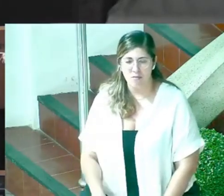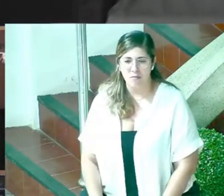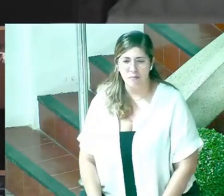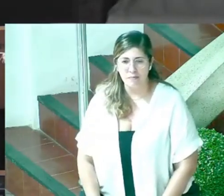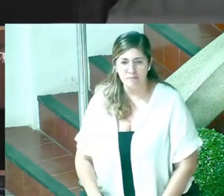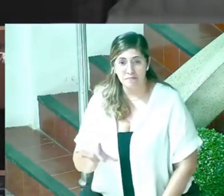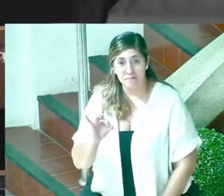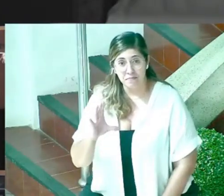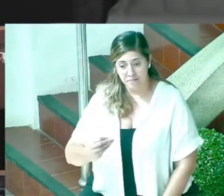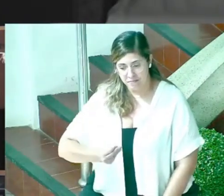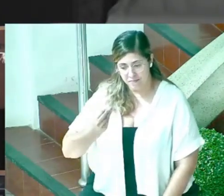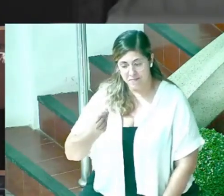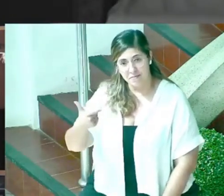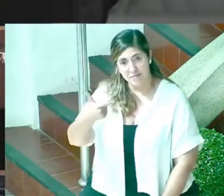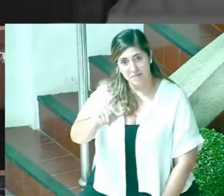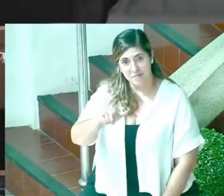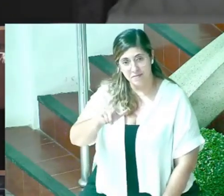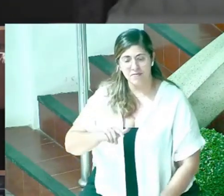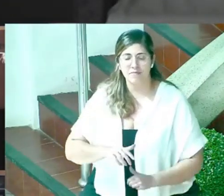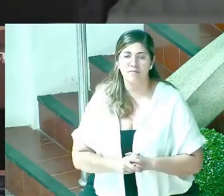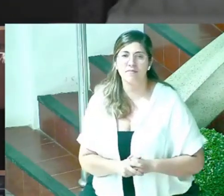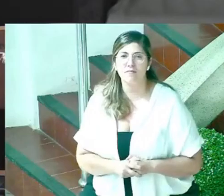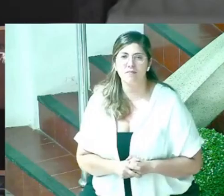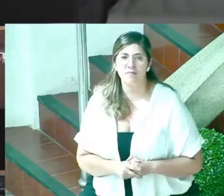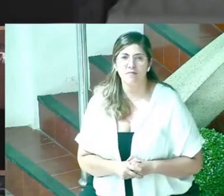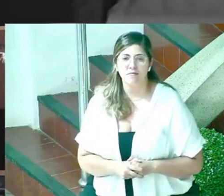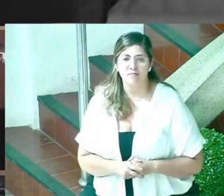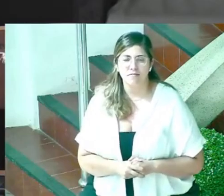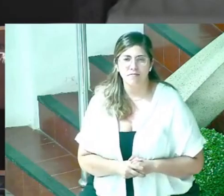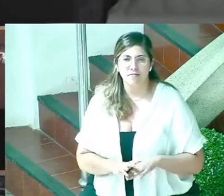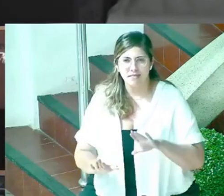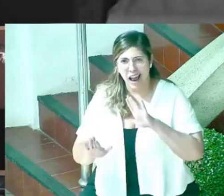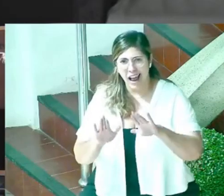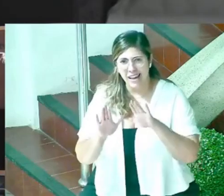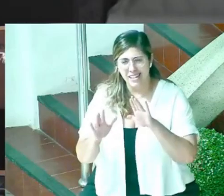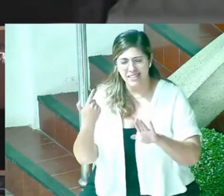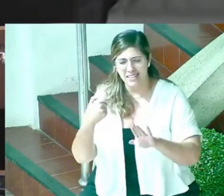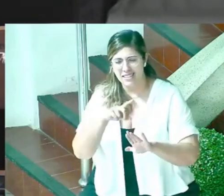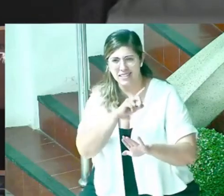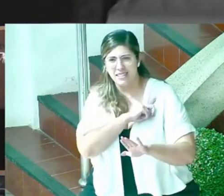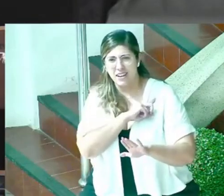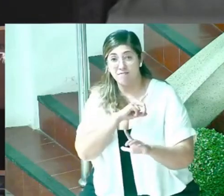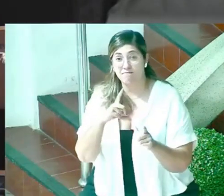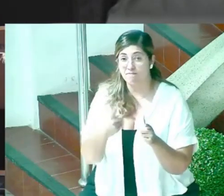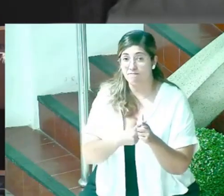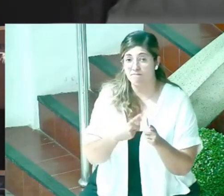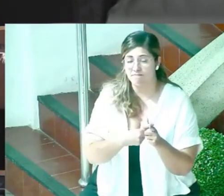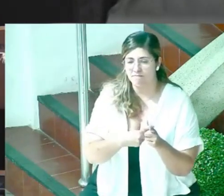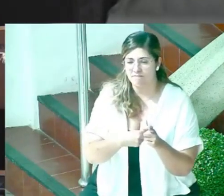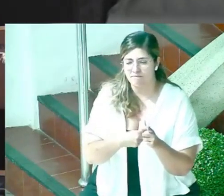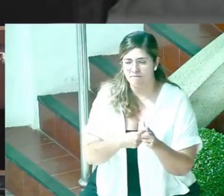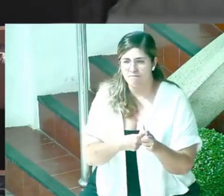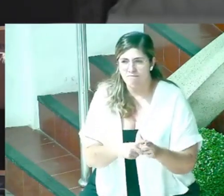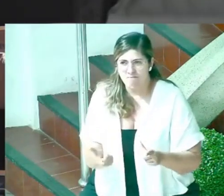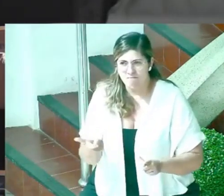Esse é um exemplo para nós pensarmos a respeito do perdão como um cancelamento de uma